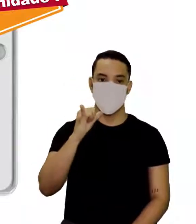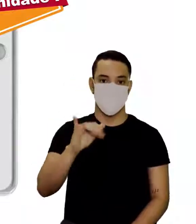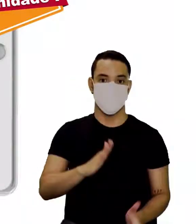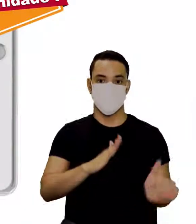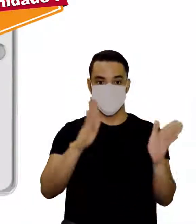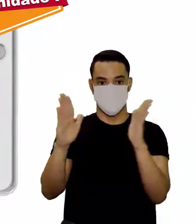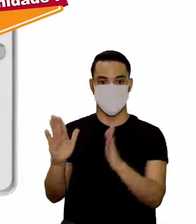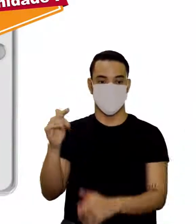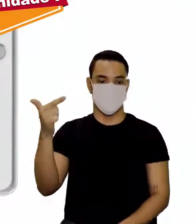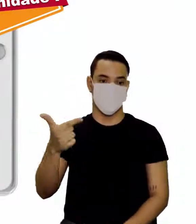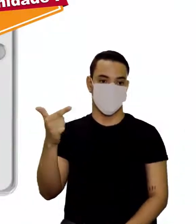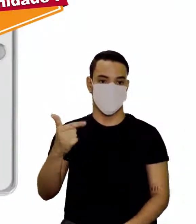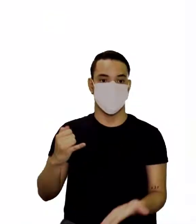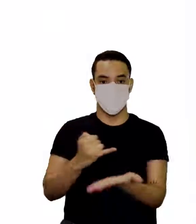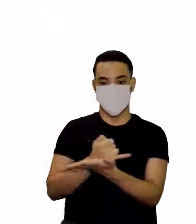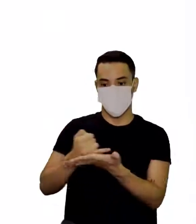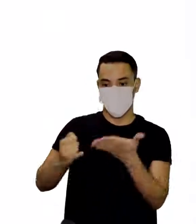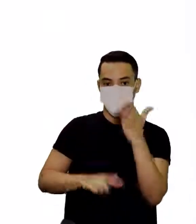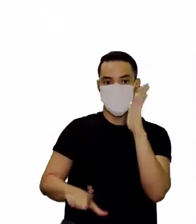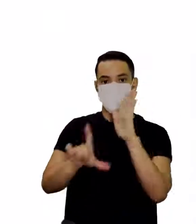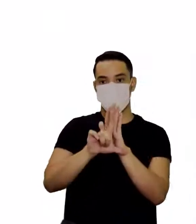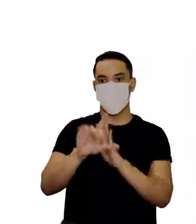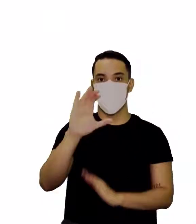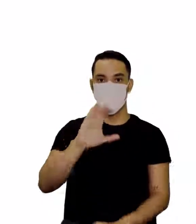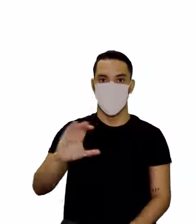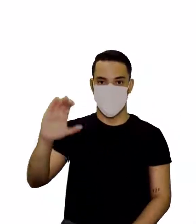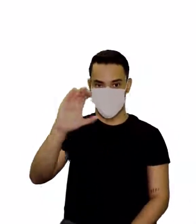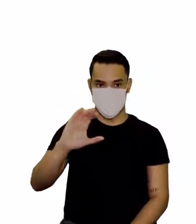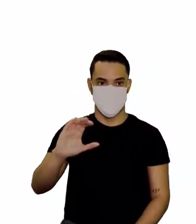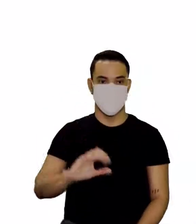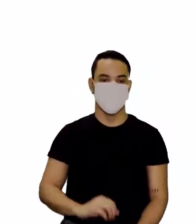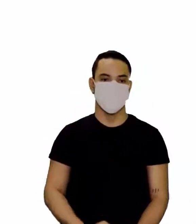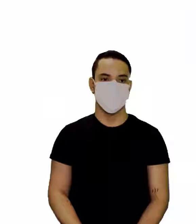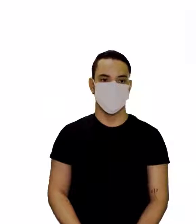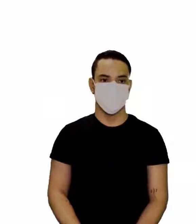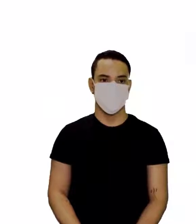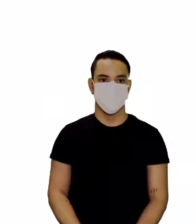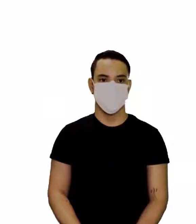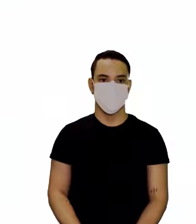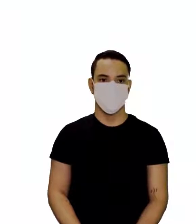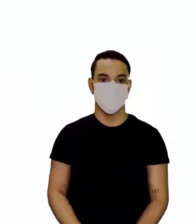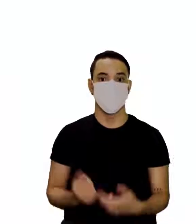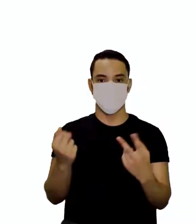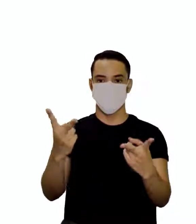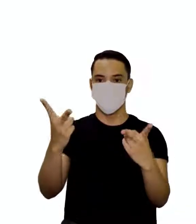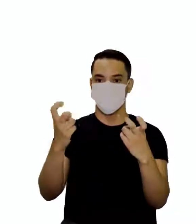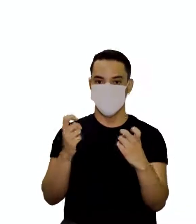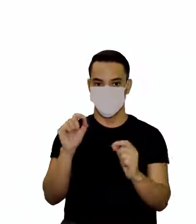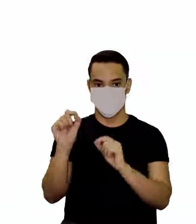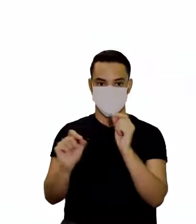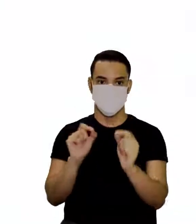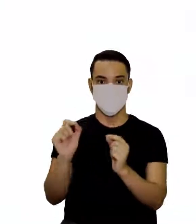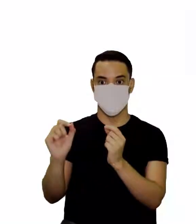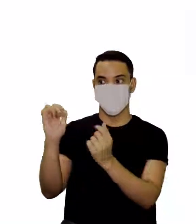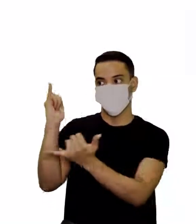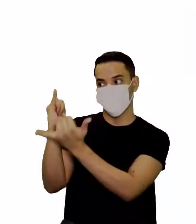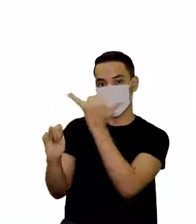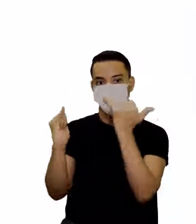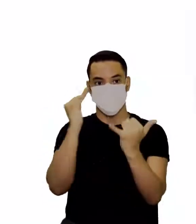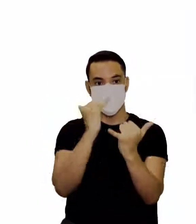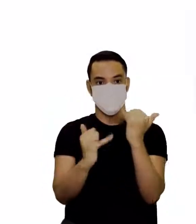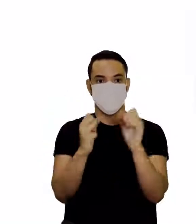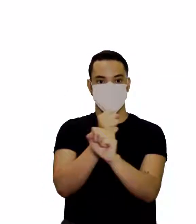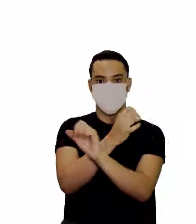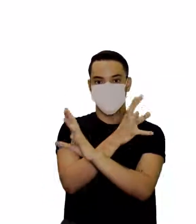Aí, introdução e a lei de Coulomb, né? Que aí trata de força. Aqui você percebe que cargas similares se repelem, a que